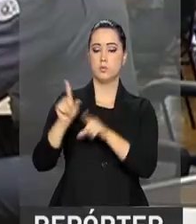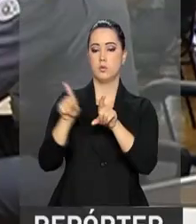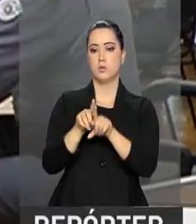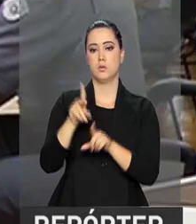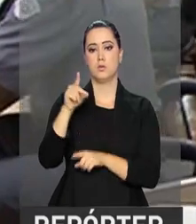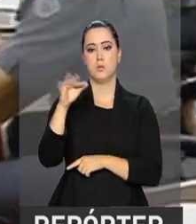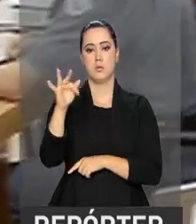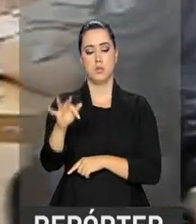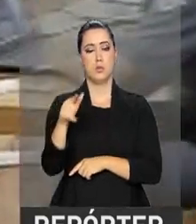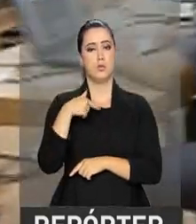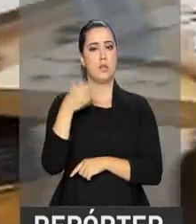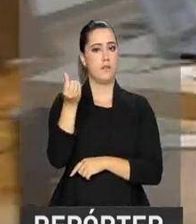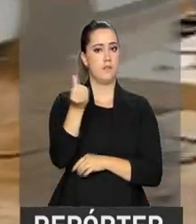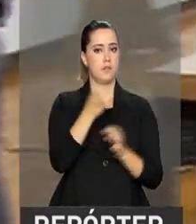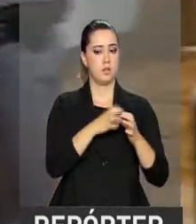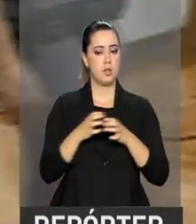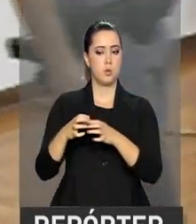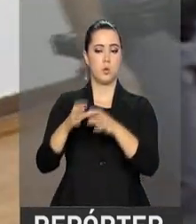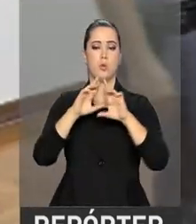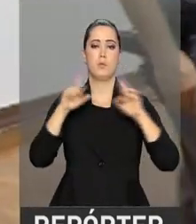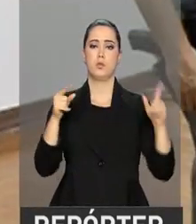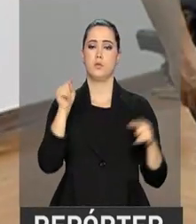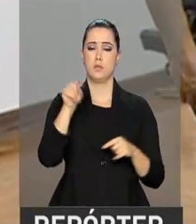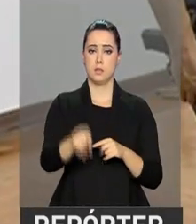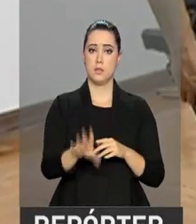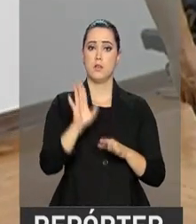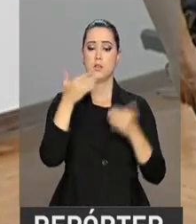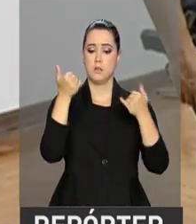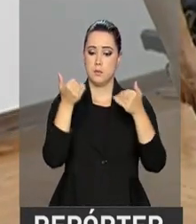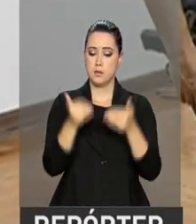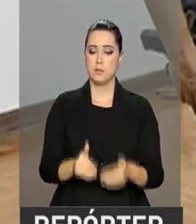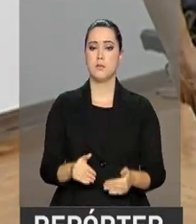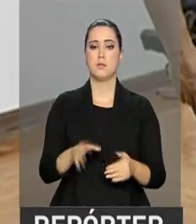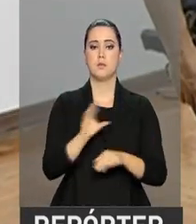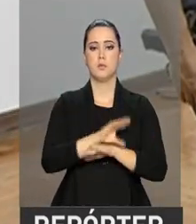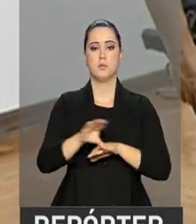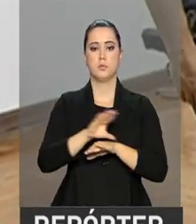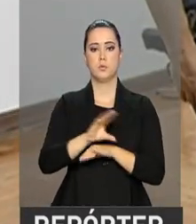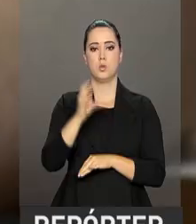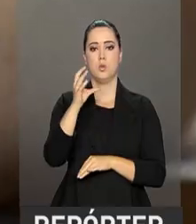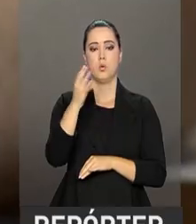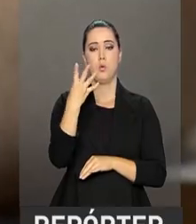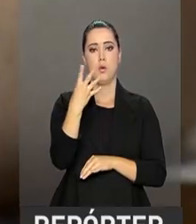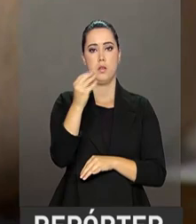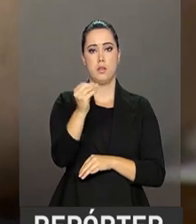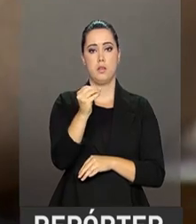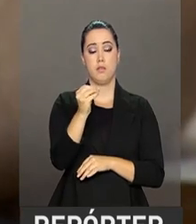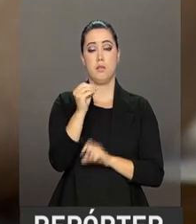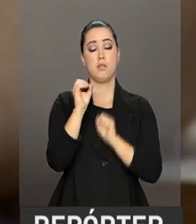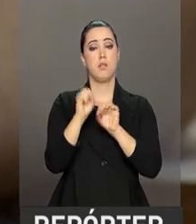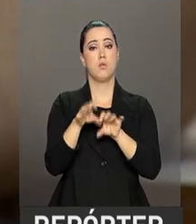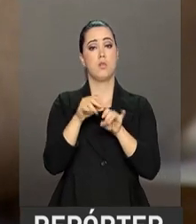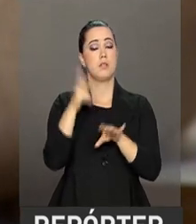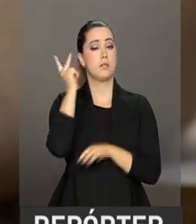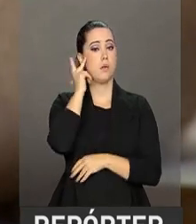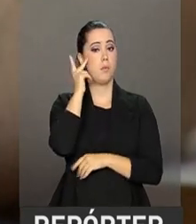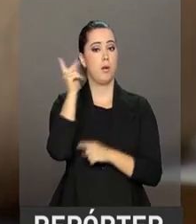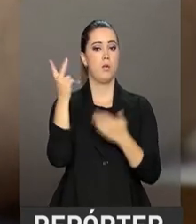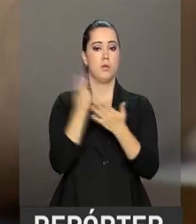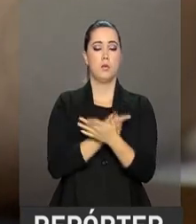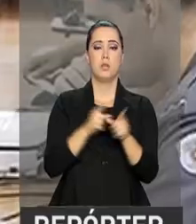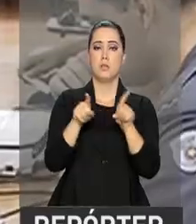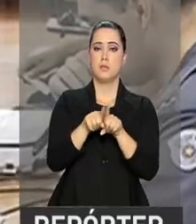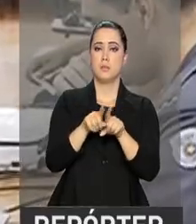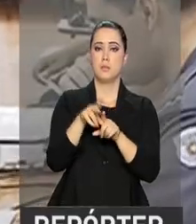Federal, divididos em 6 turmas. Esta é a fase presencial do curso, com 40 horas-aula. Além de São Paulo, esta etapa é